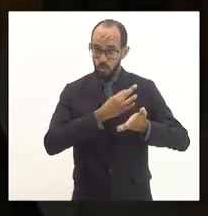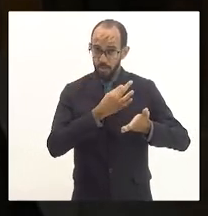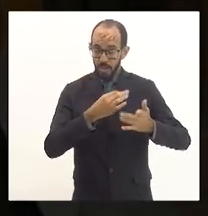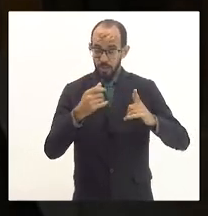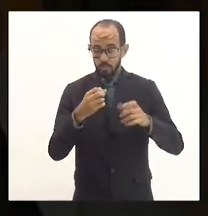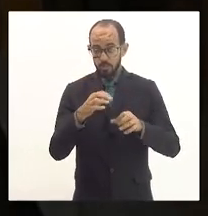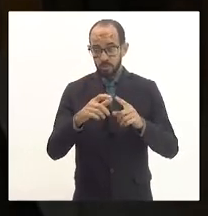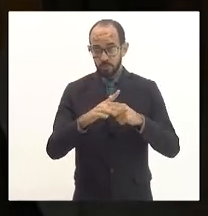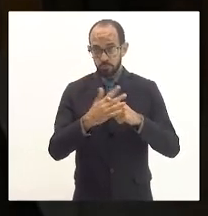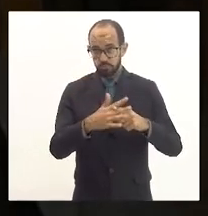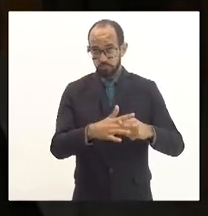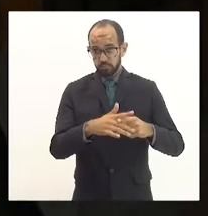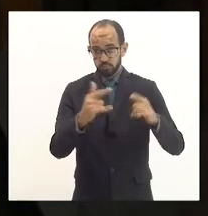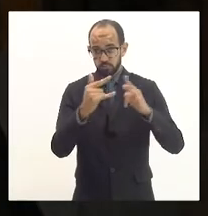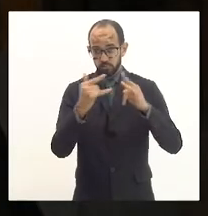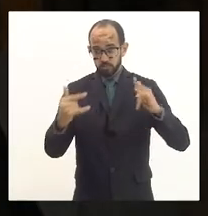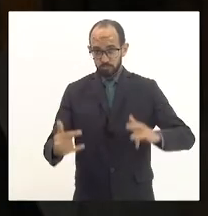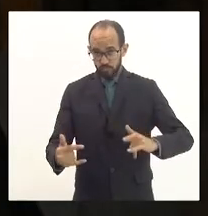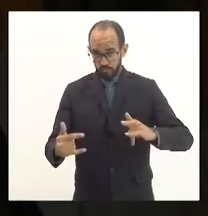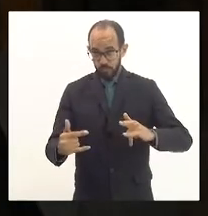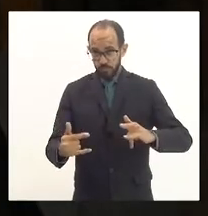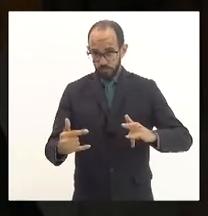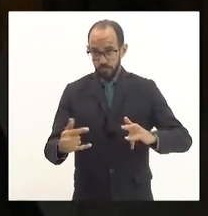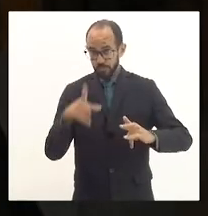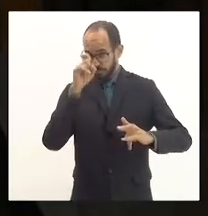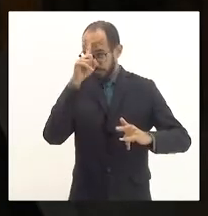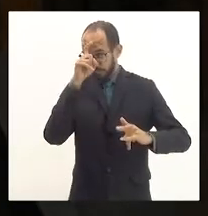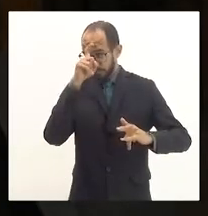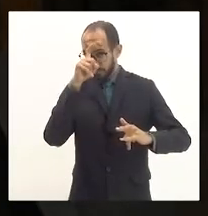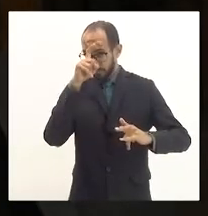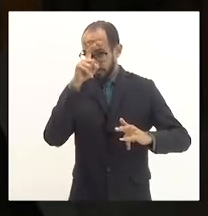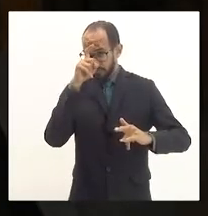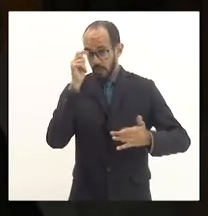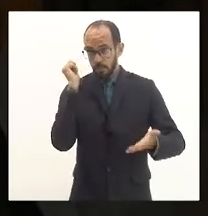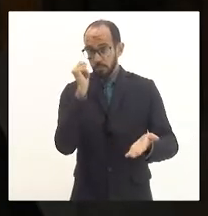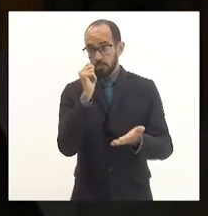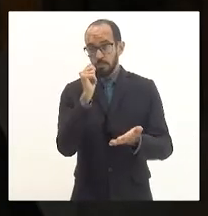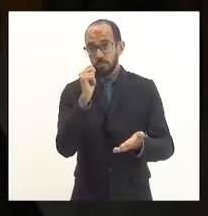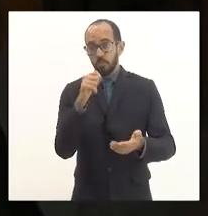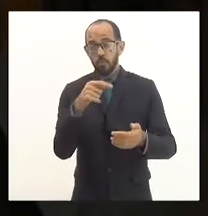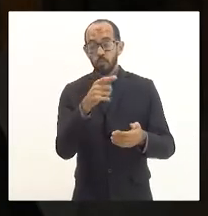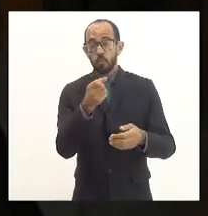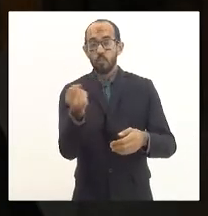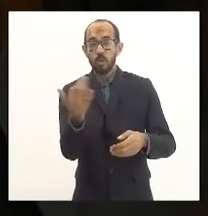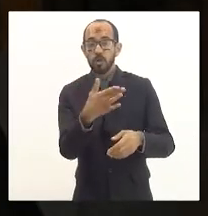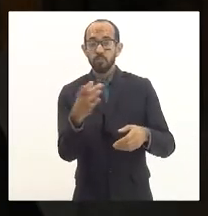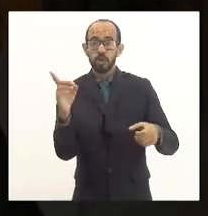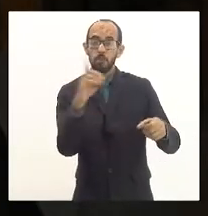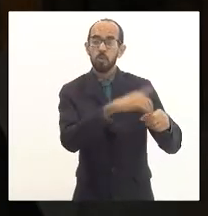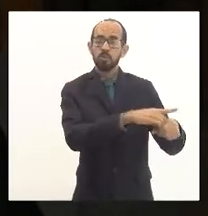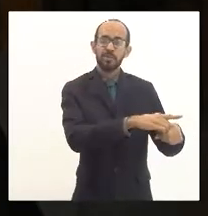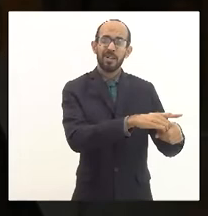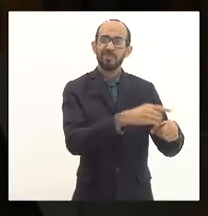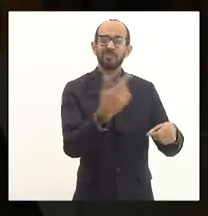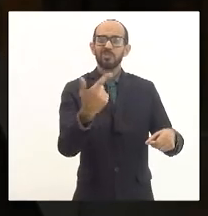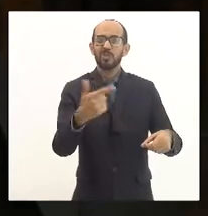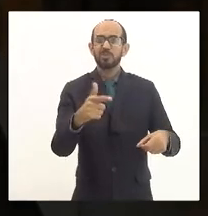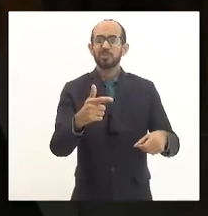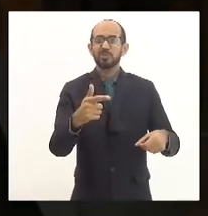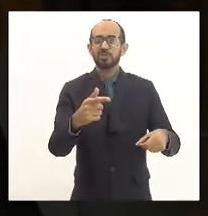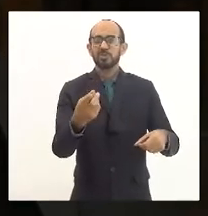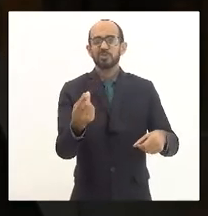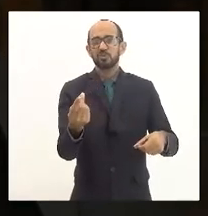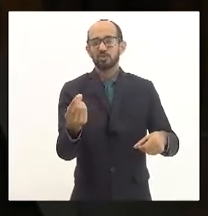Da Pena em Quissamã Bateu sem fundo e o cheque Bateu sem